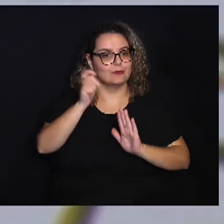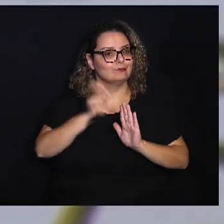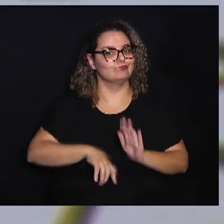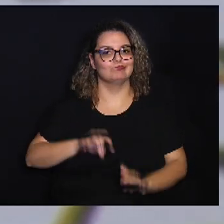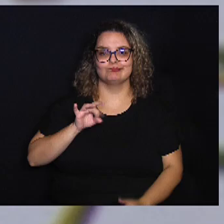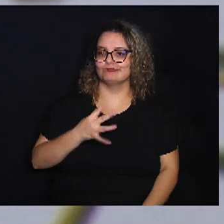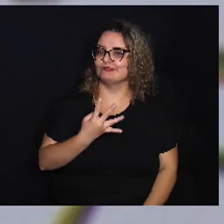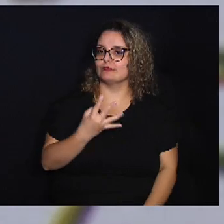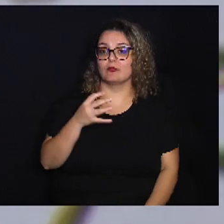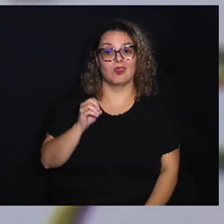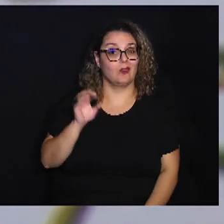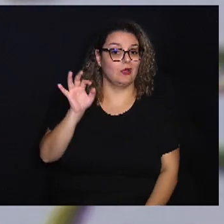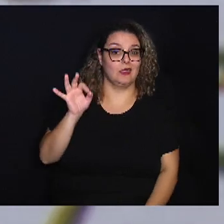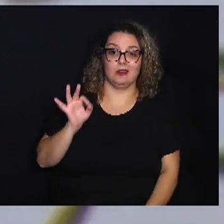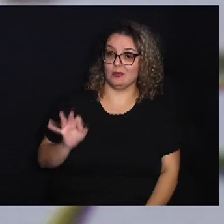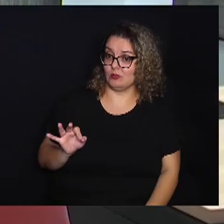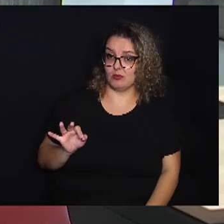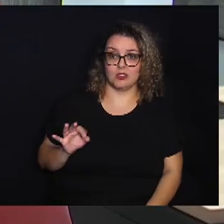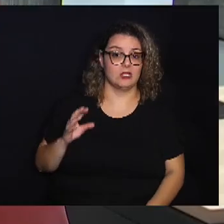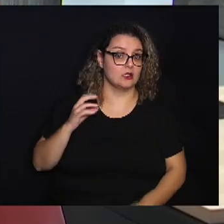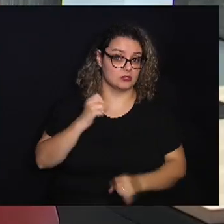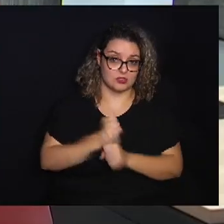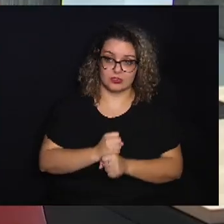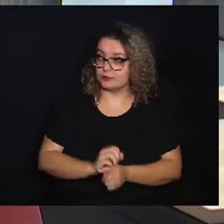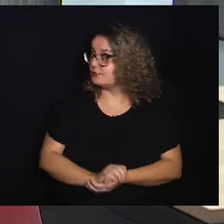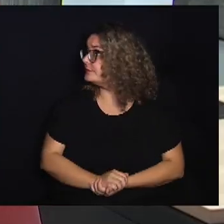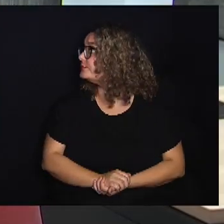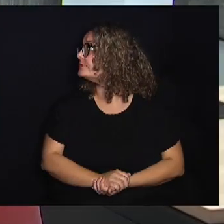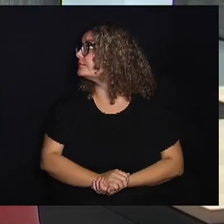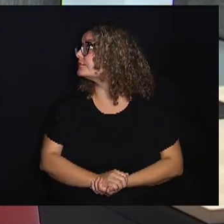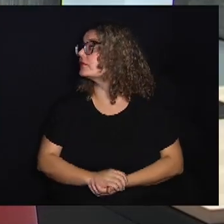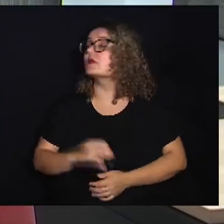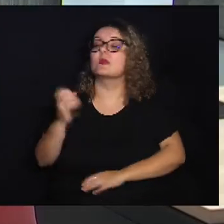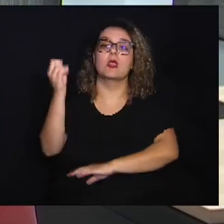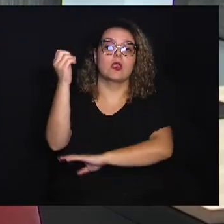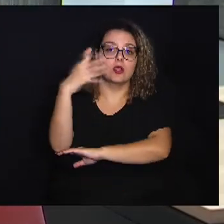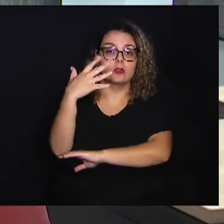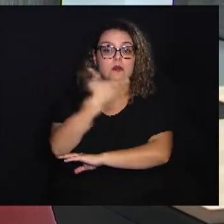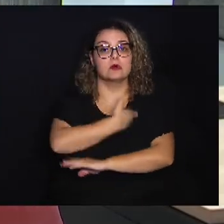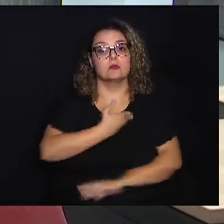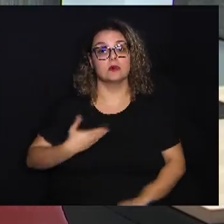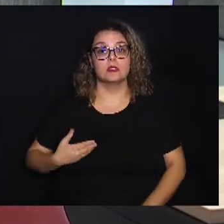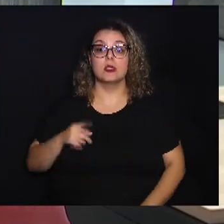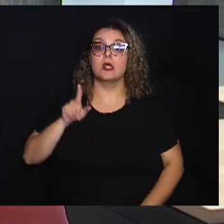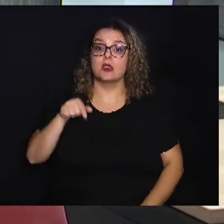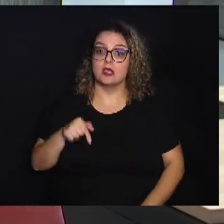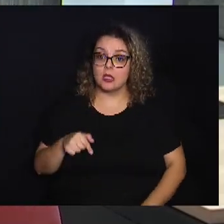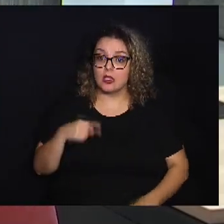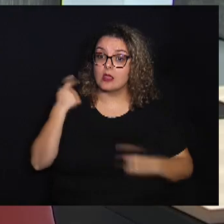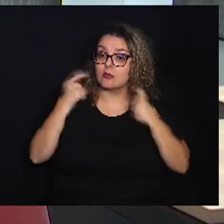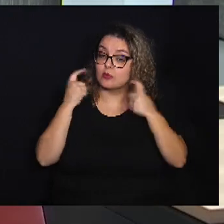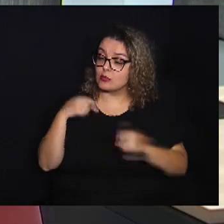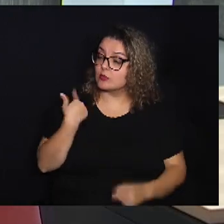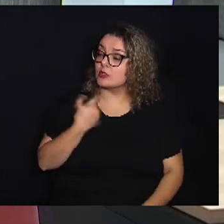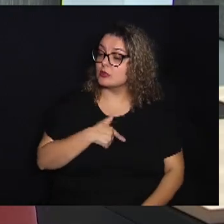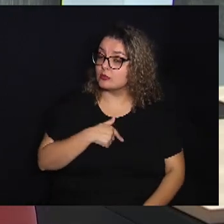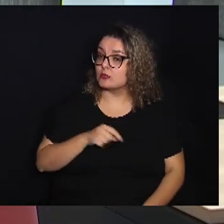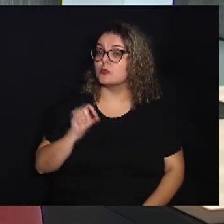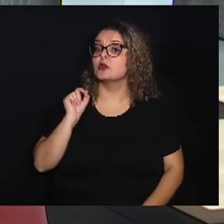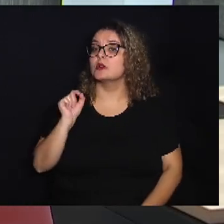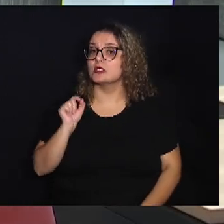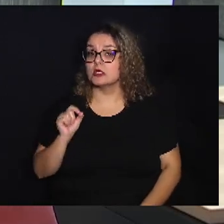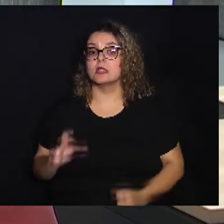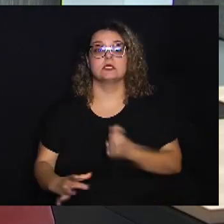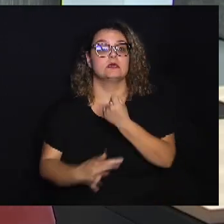de 40% deste total. A questão da iluminação pública é algo que nos preocupa muito por conta da questão da